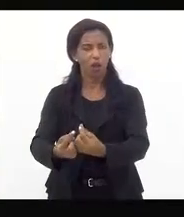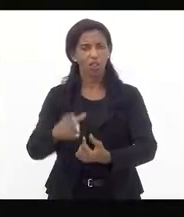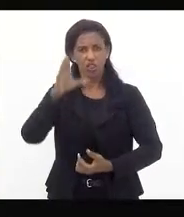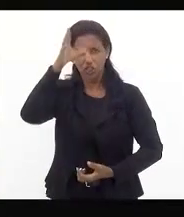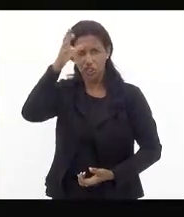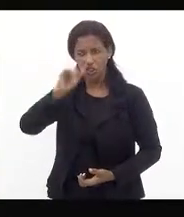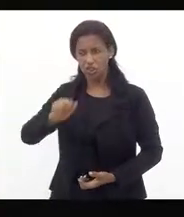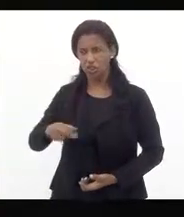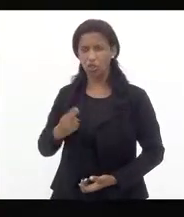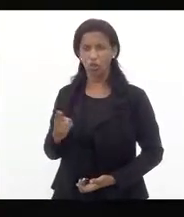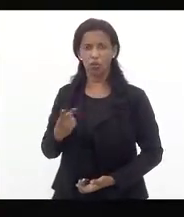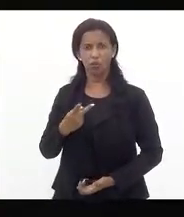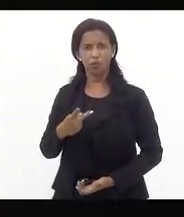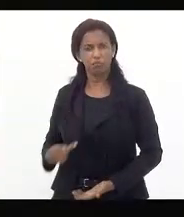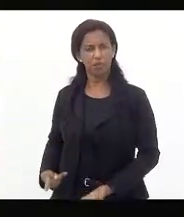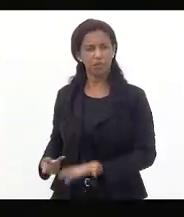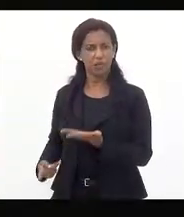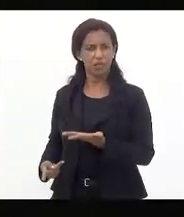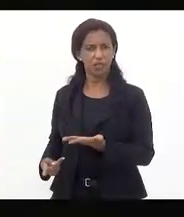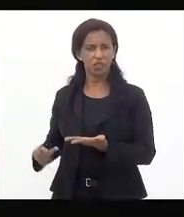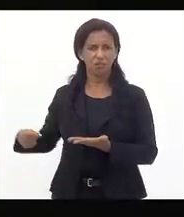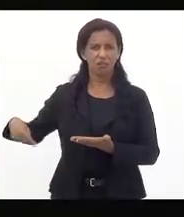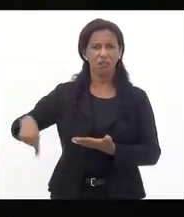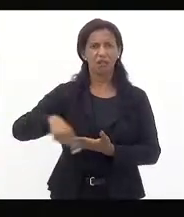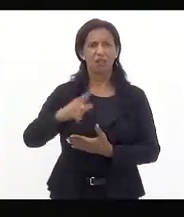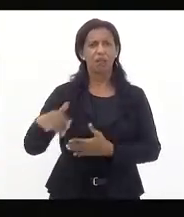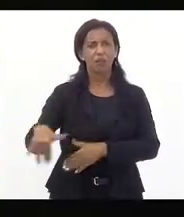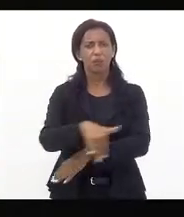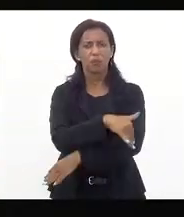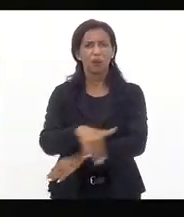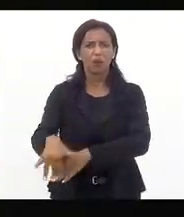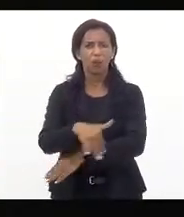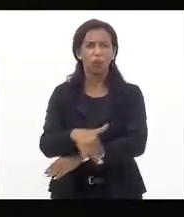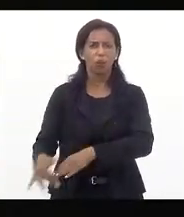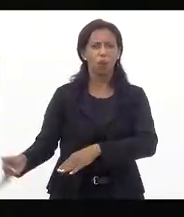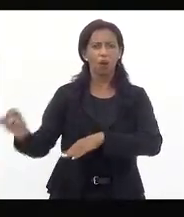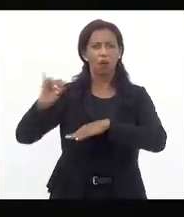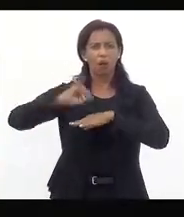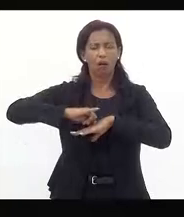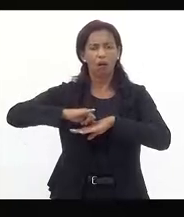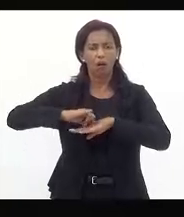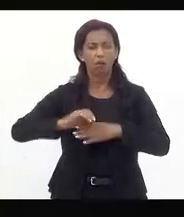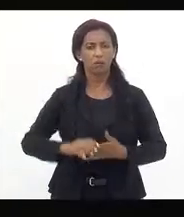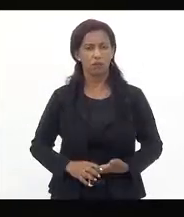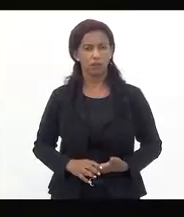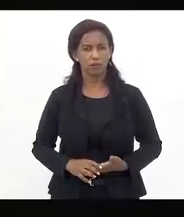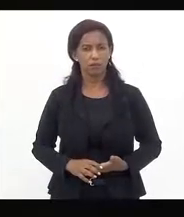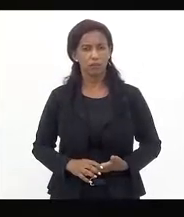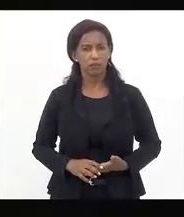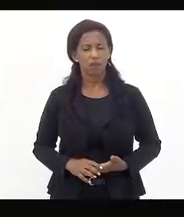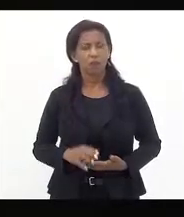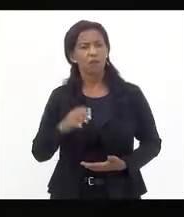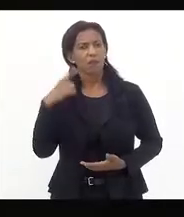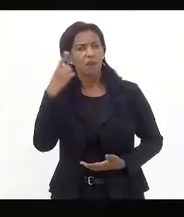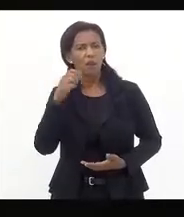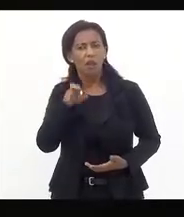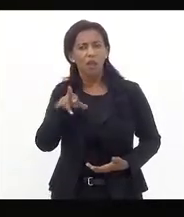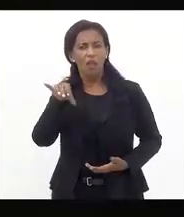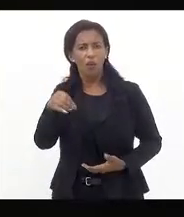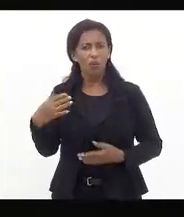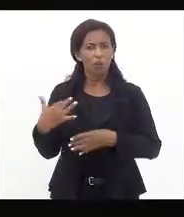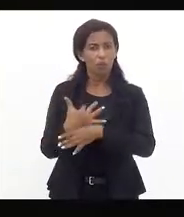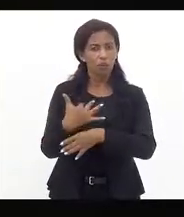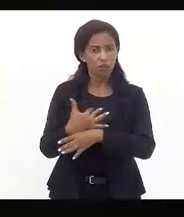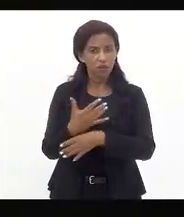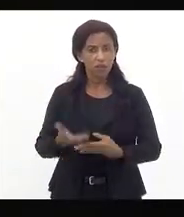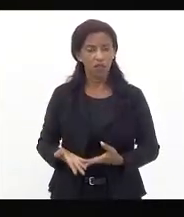presidenta, estão ocupando as ruas da nossa capital para recortar, deputado Eurico, aqui, para a cidade, para o